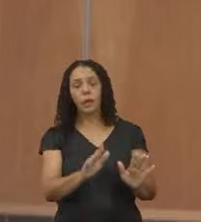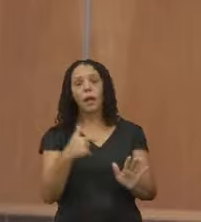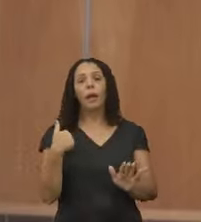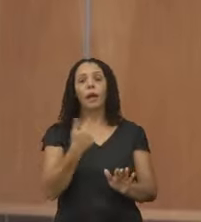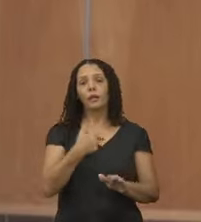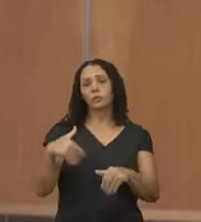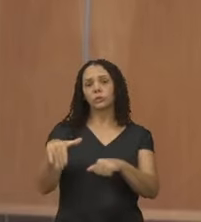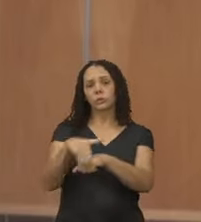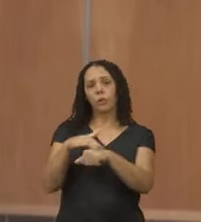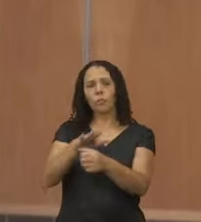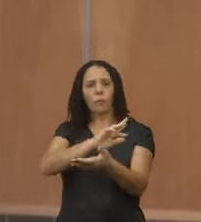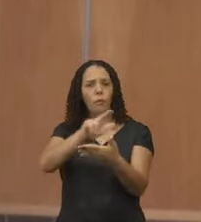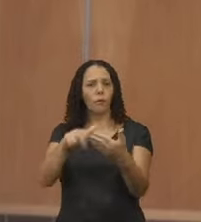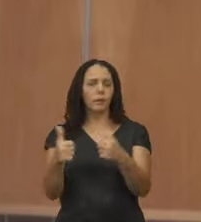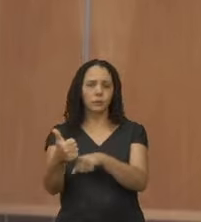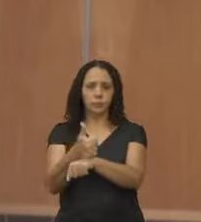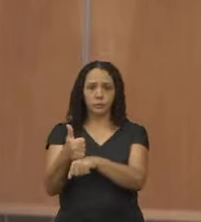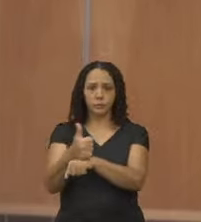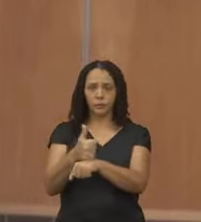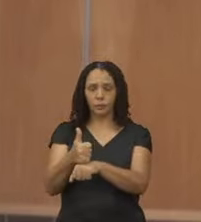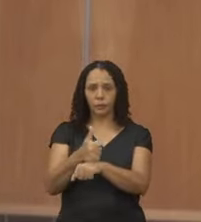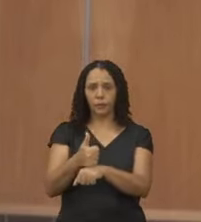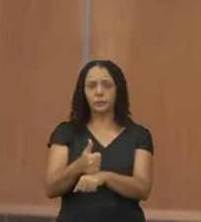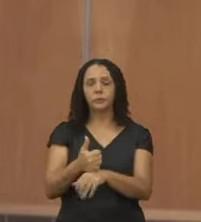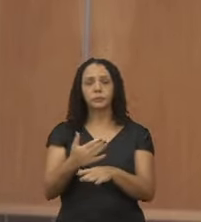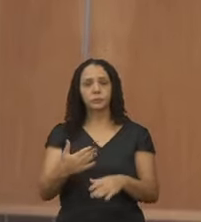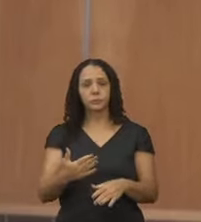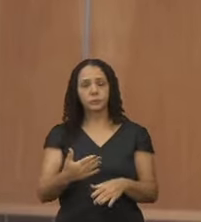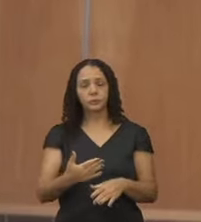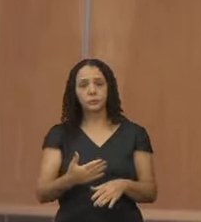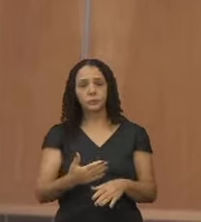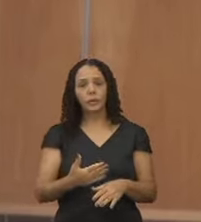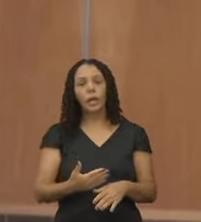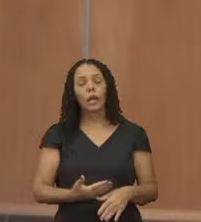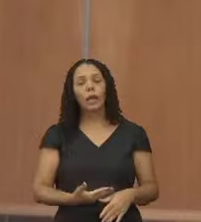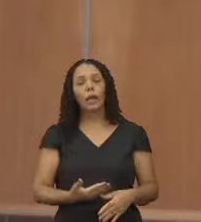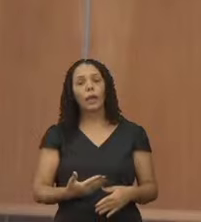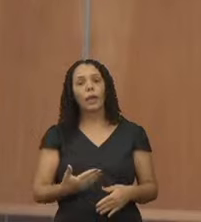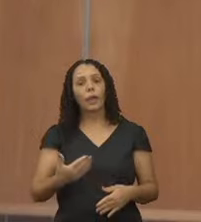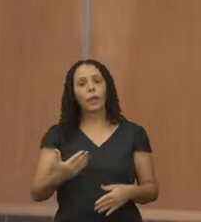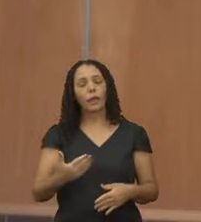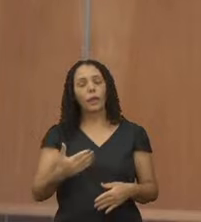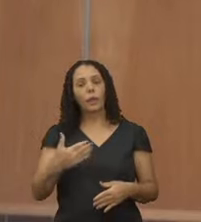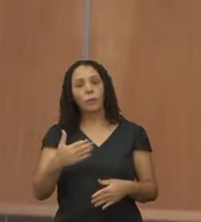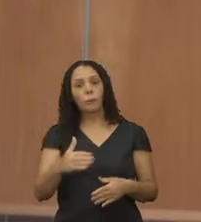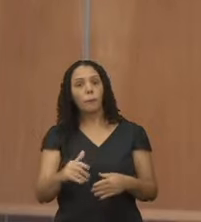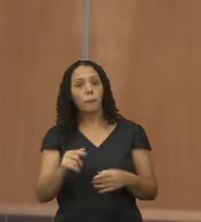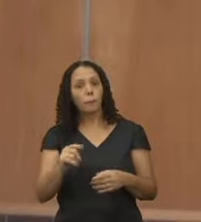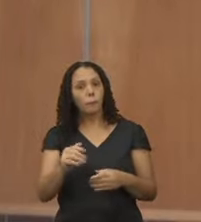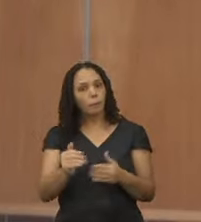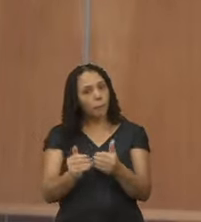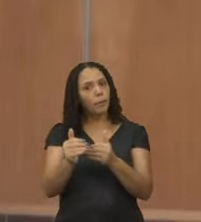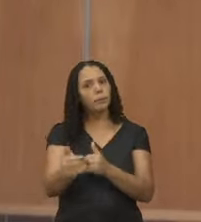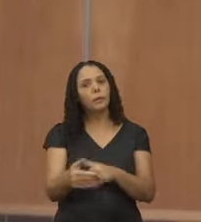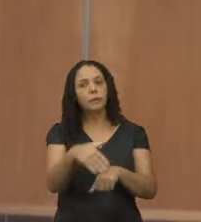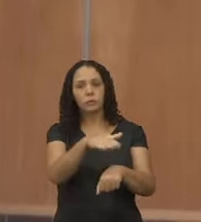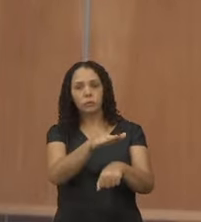aqui está a nossa amiga Sônia, e mais para frente, Sônia, a gente vai chamar junto com o vereador Gabriel, os charreteiros, para a gente discutir, porque